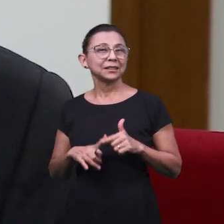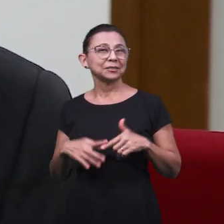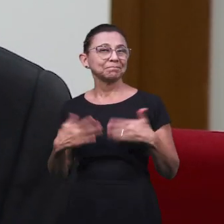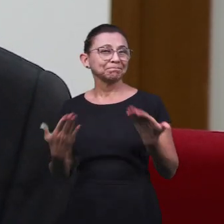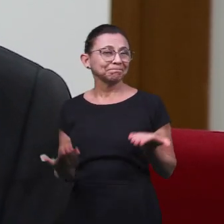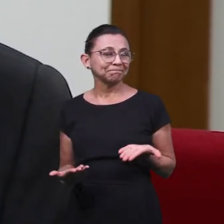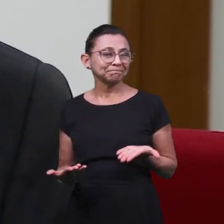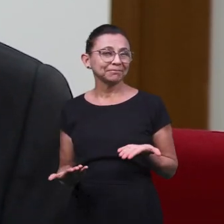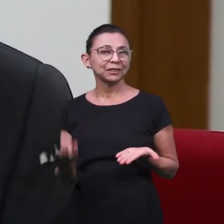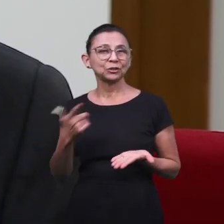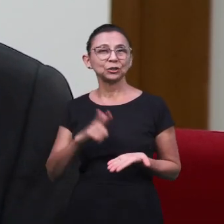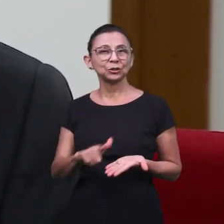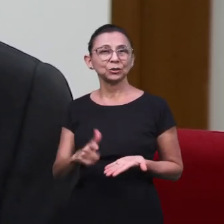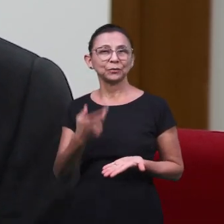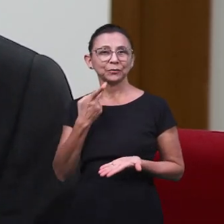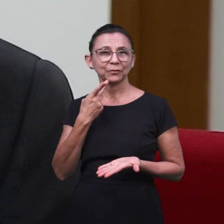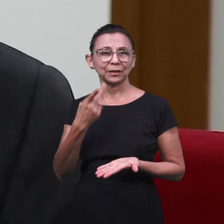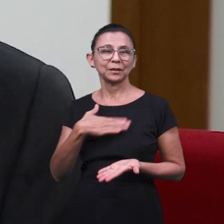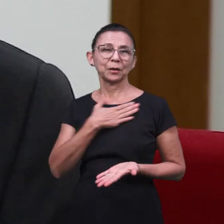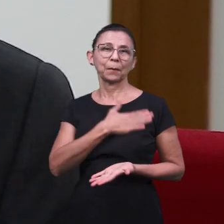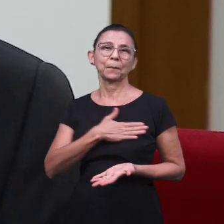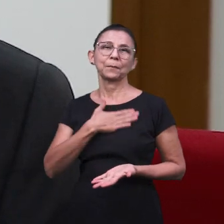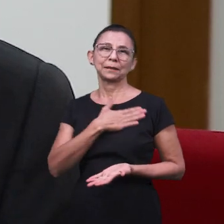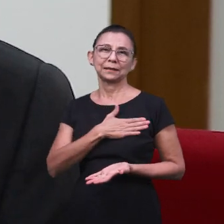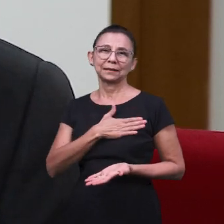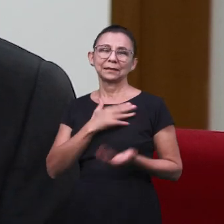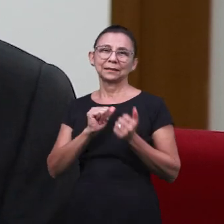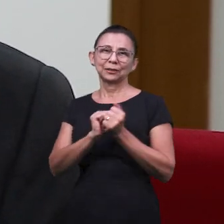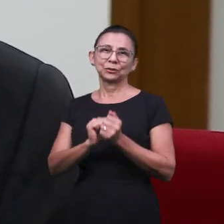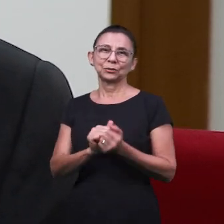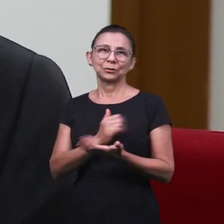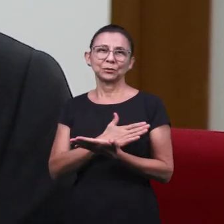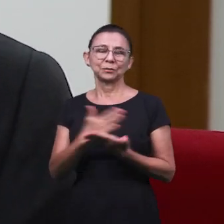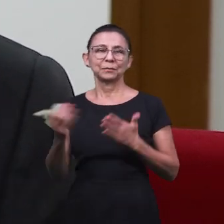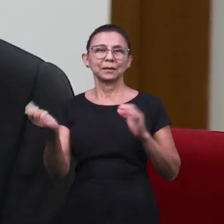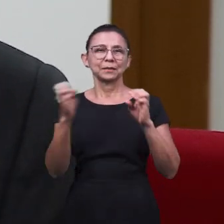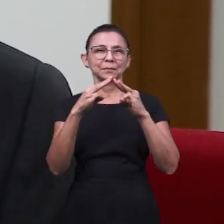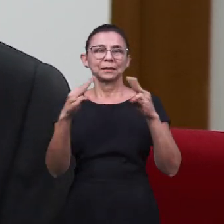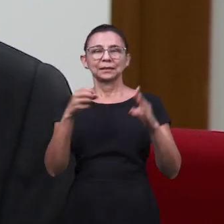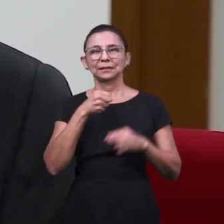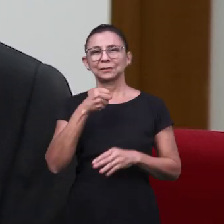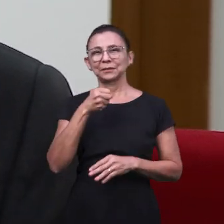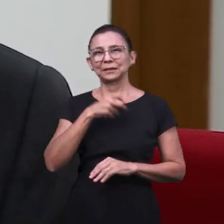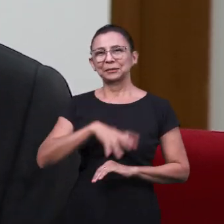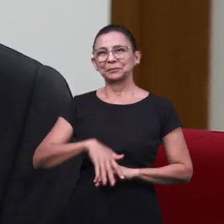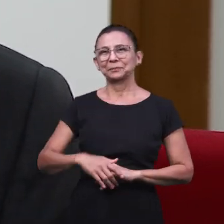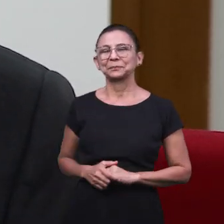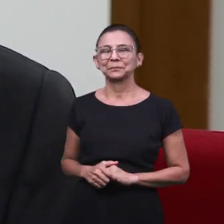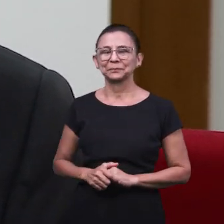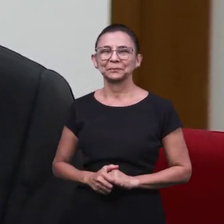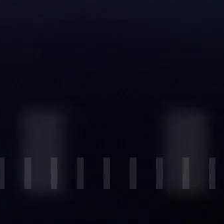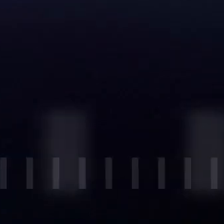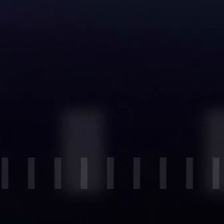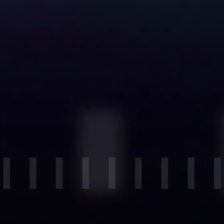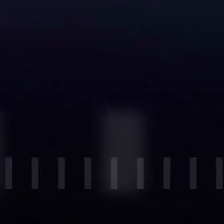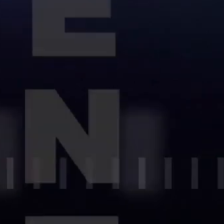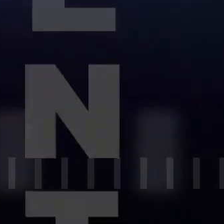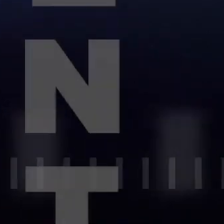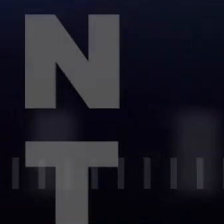Cristã Maranata. E mais uma vez é um prazer estar com você. Começa agora o Manaim Entrevista.